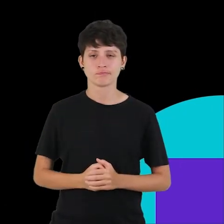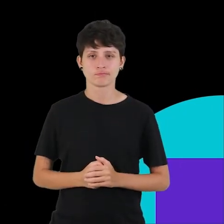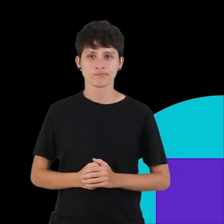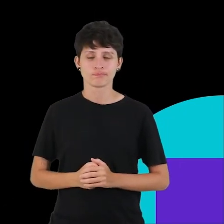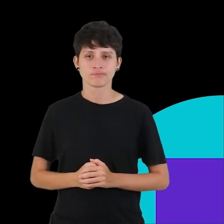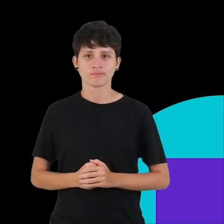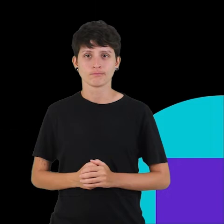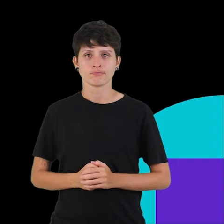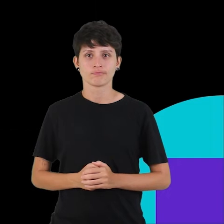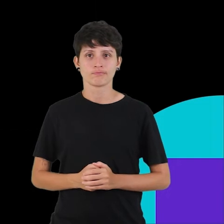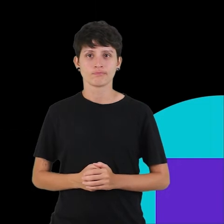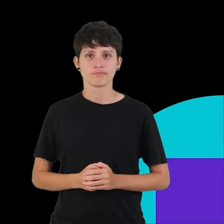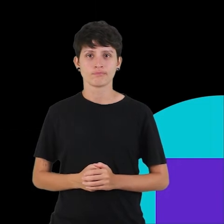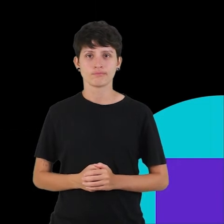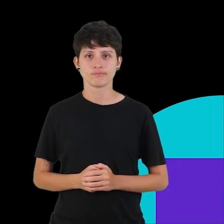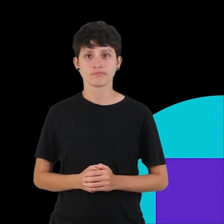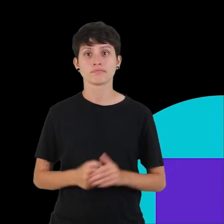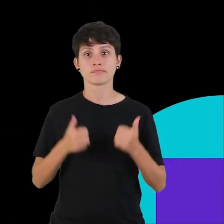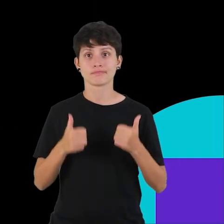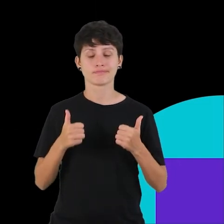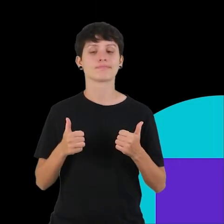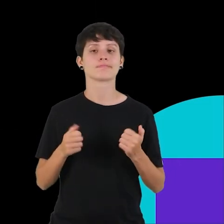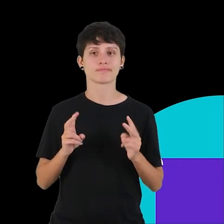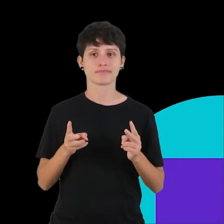E aí, né, aqui